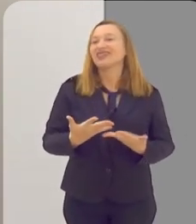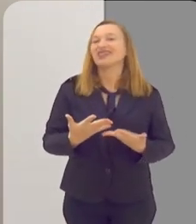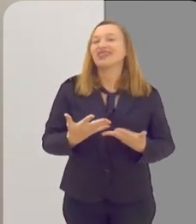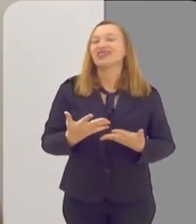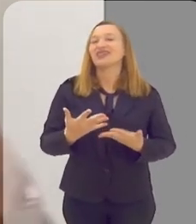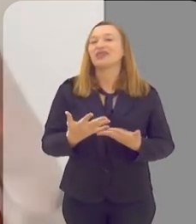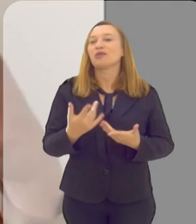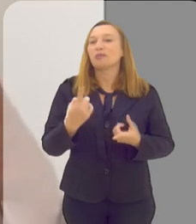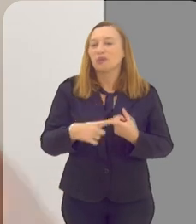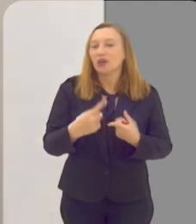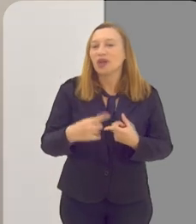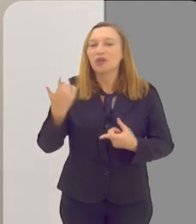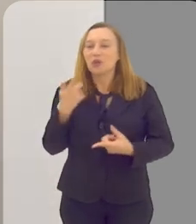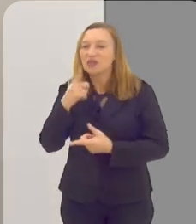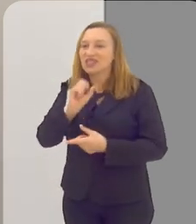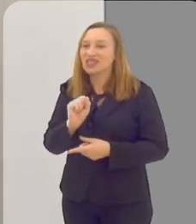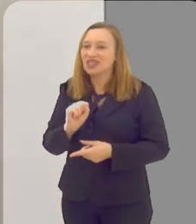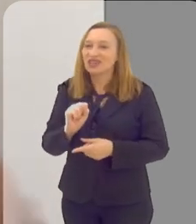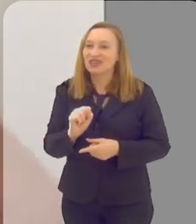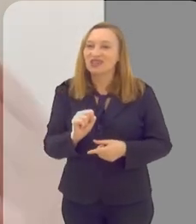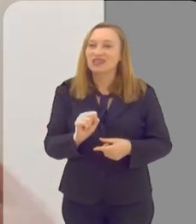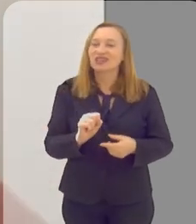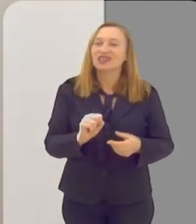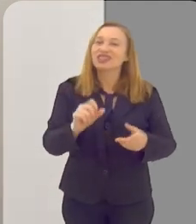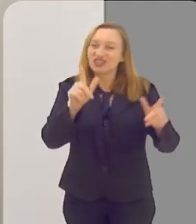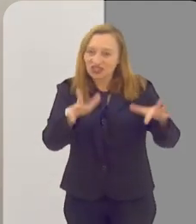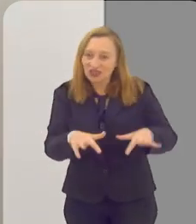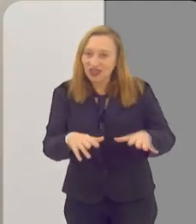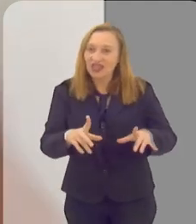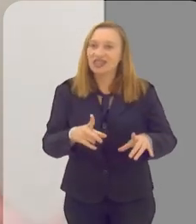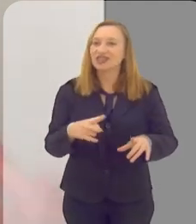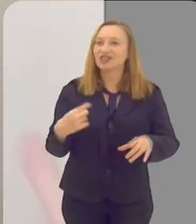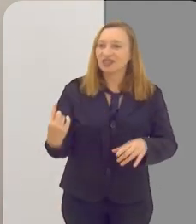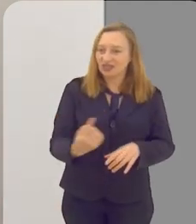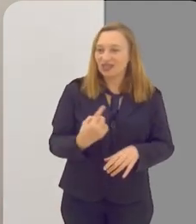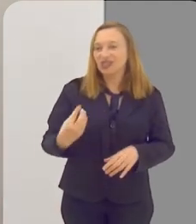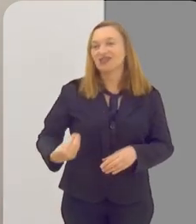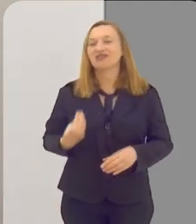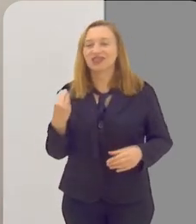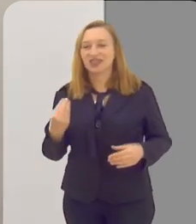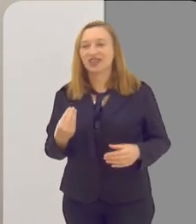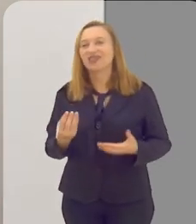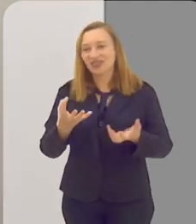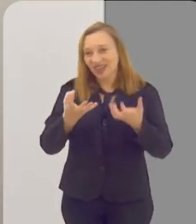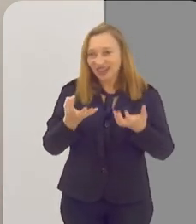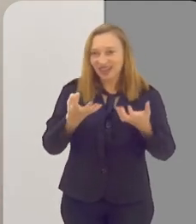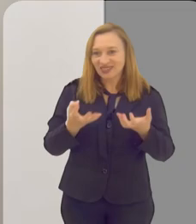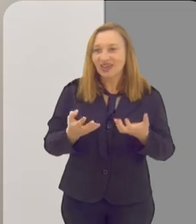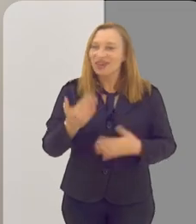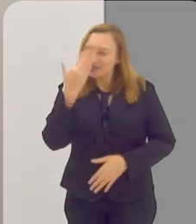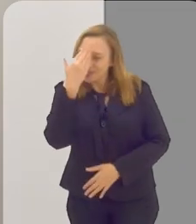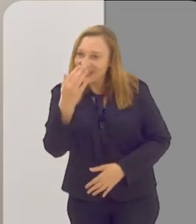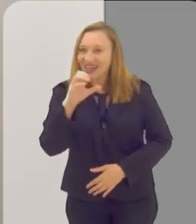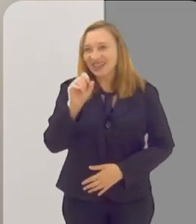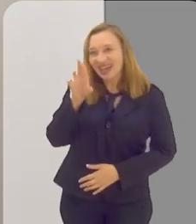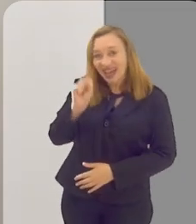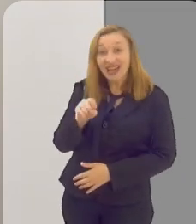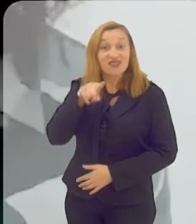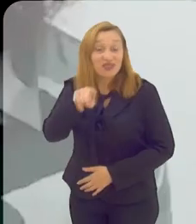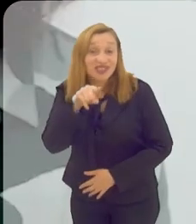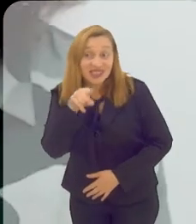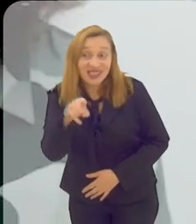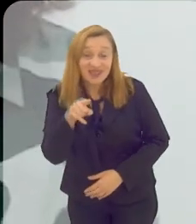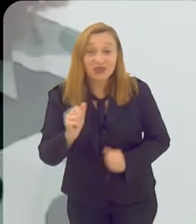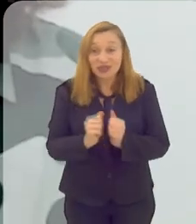super aquecido e expandido, porque a gente conseguiu fazer alguma diferença no nosso entorno. Eu acho que é isso que a gente quer.